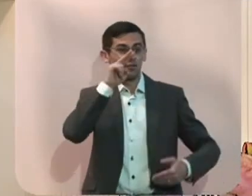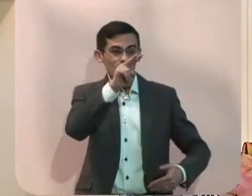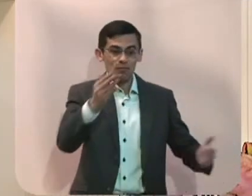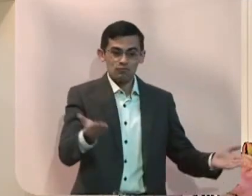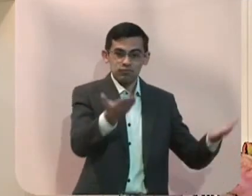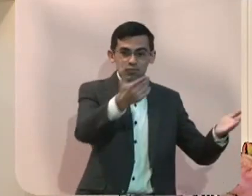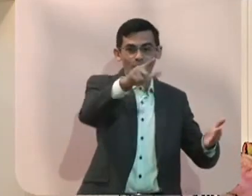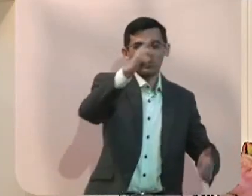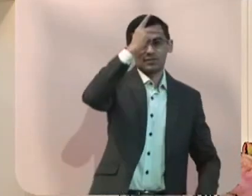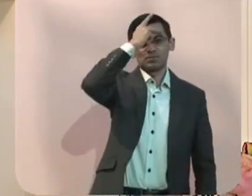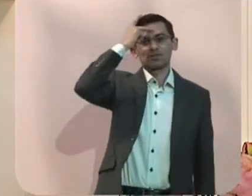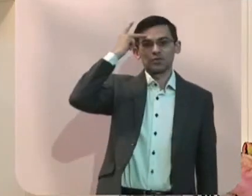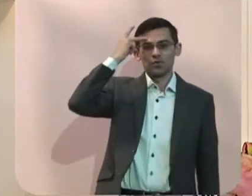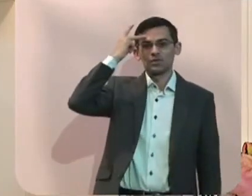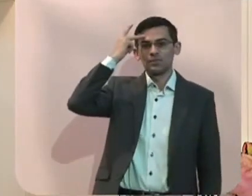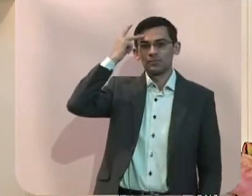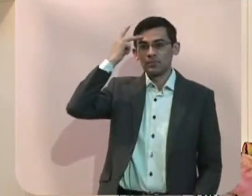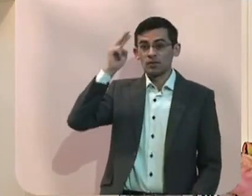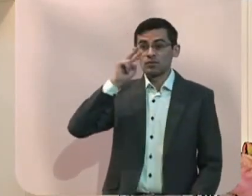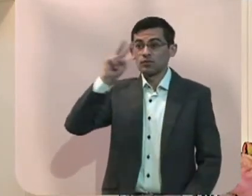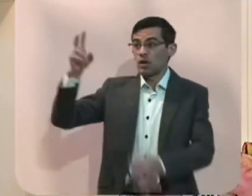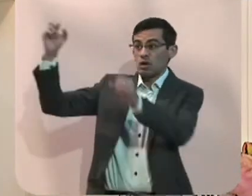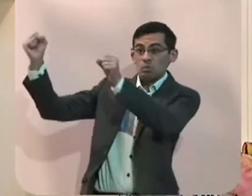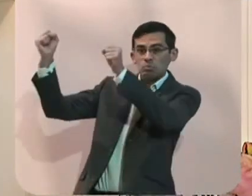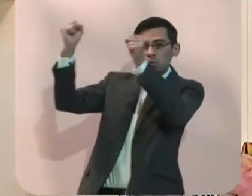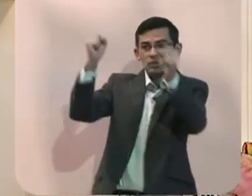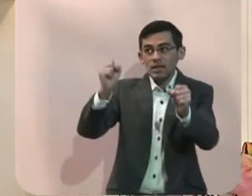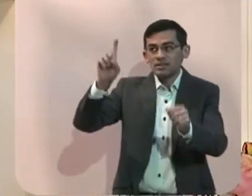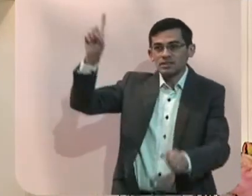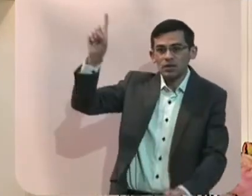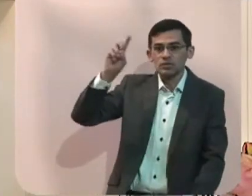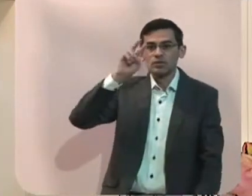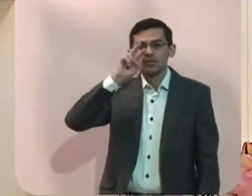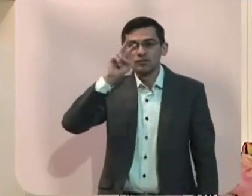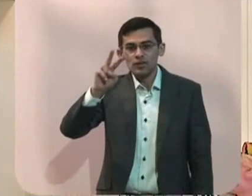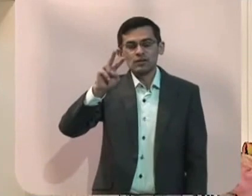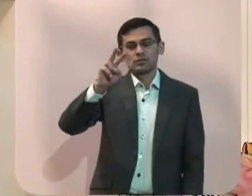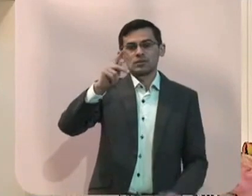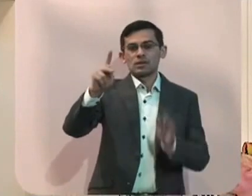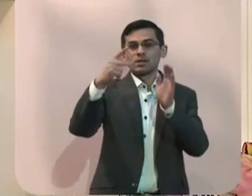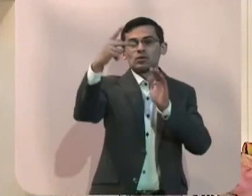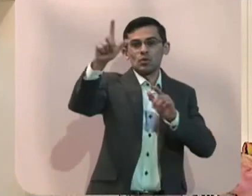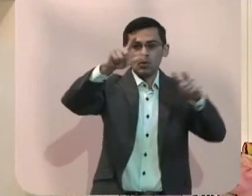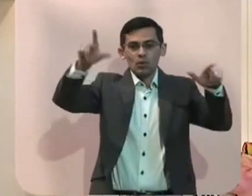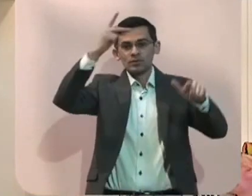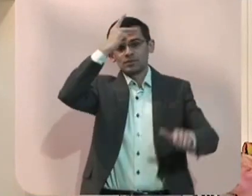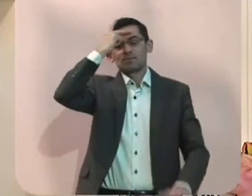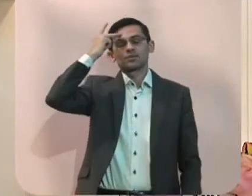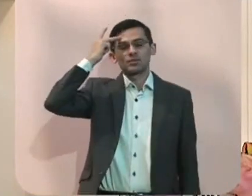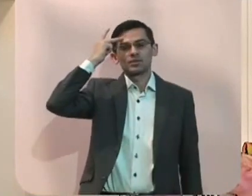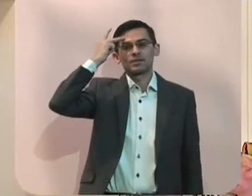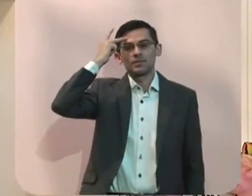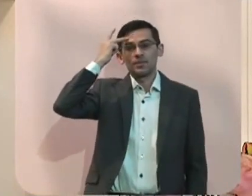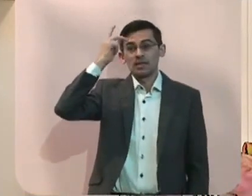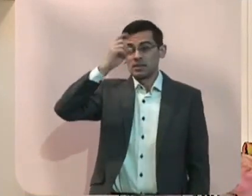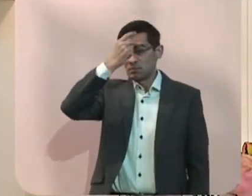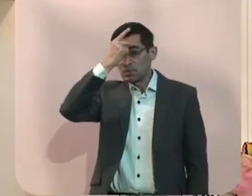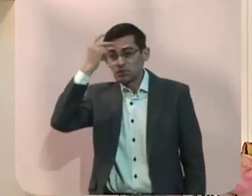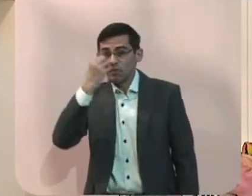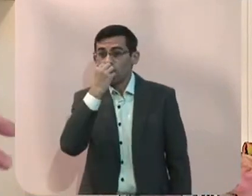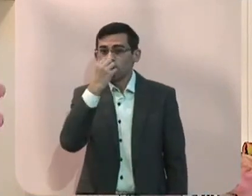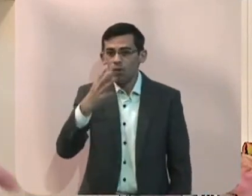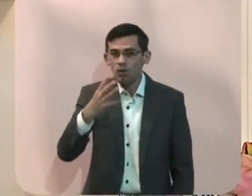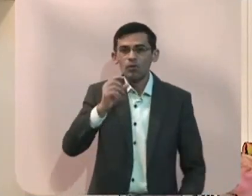Gente boa tem alegria em ver o poder de Deus fluindo na vida de outros e não somente na sua vida. Gente boa não